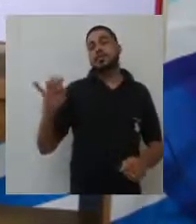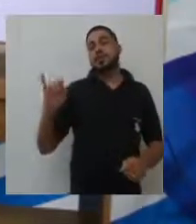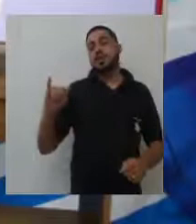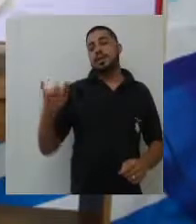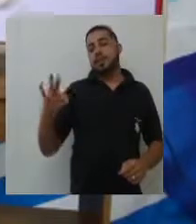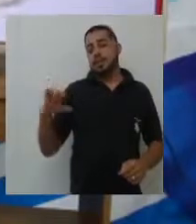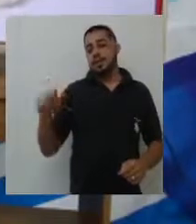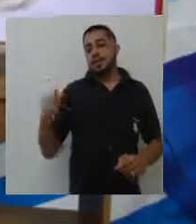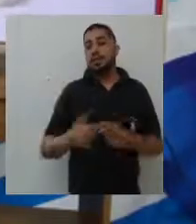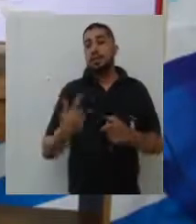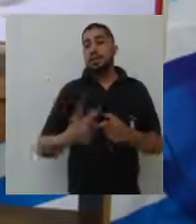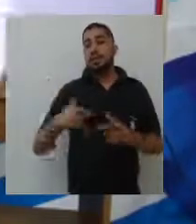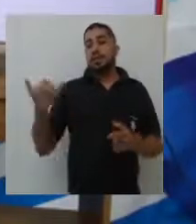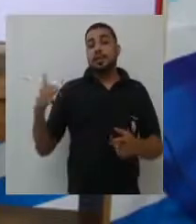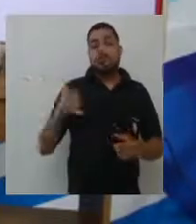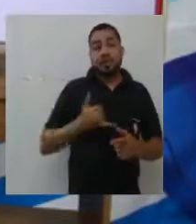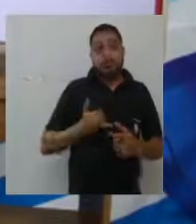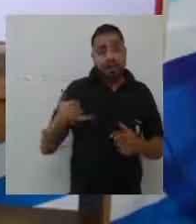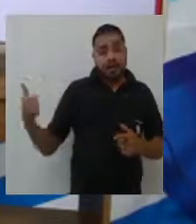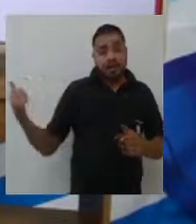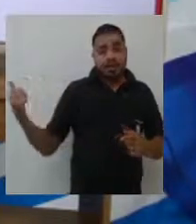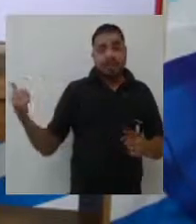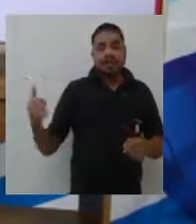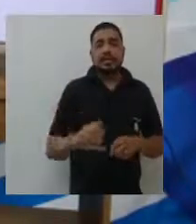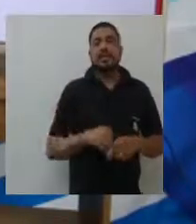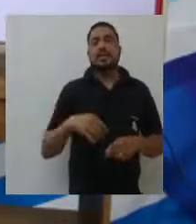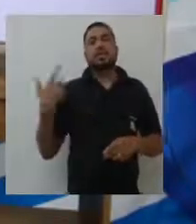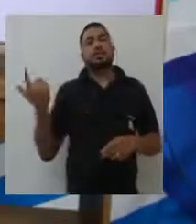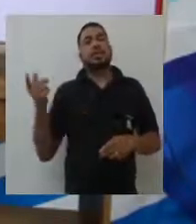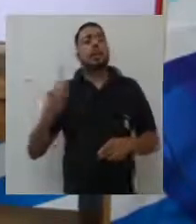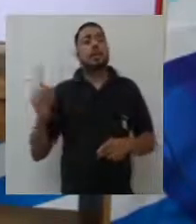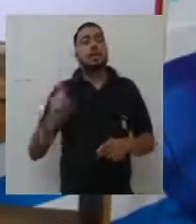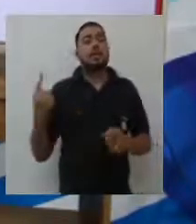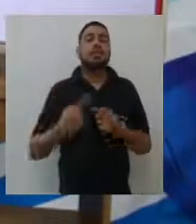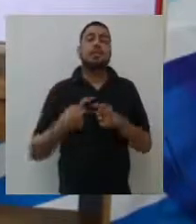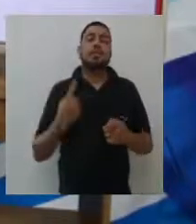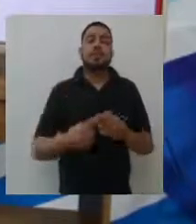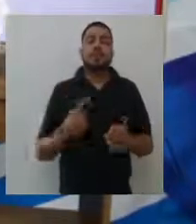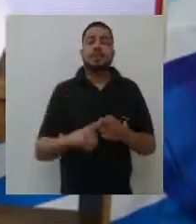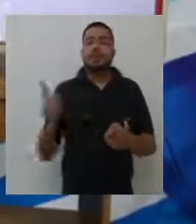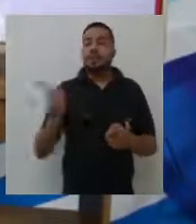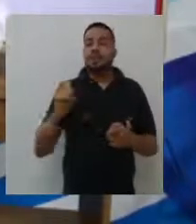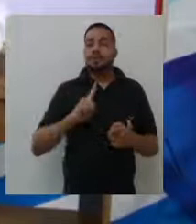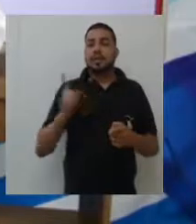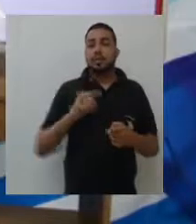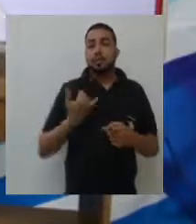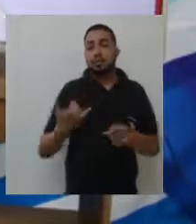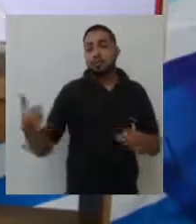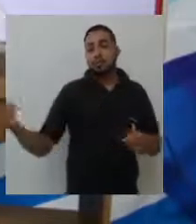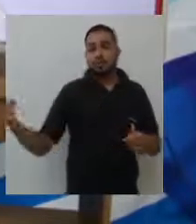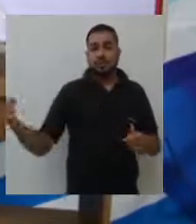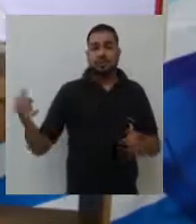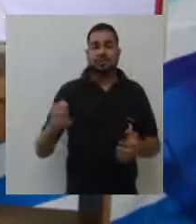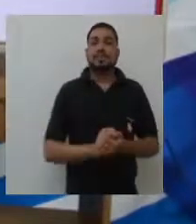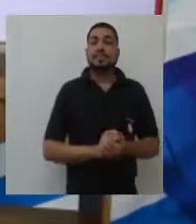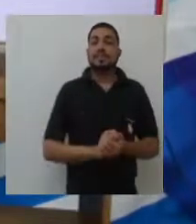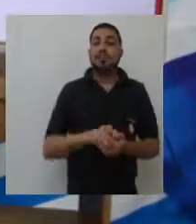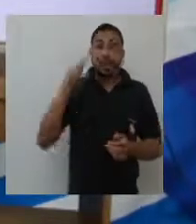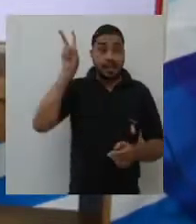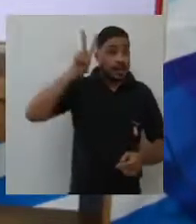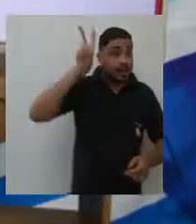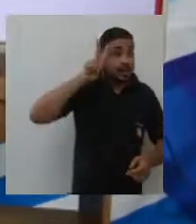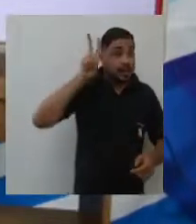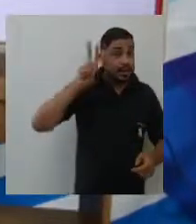E uma solução molecular pode ser chamada de não eletrolítica, porque não conduz eletricidade. E lembre-se,